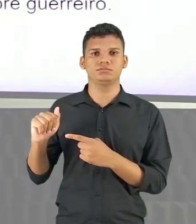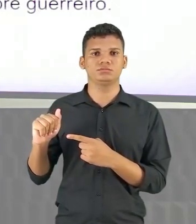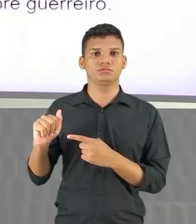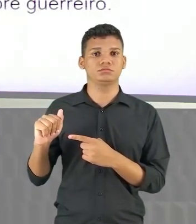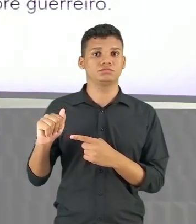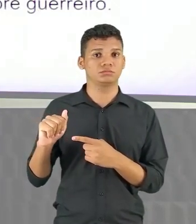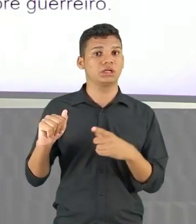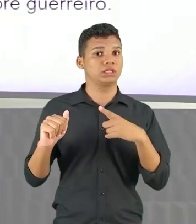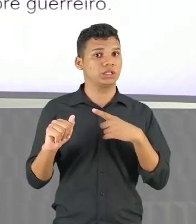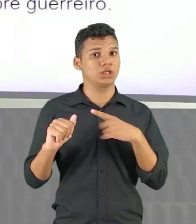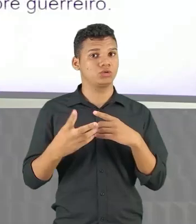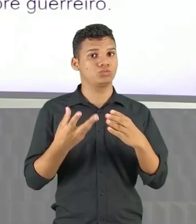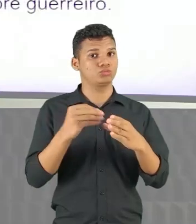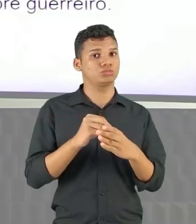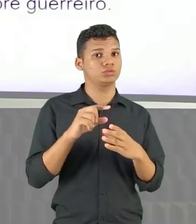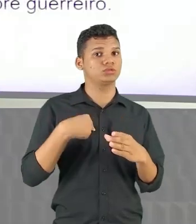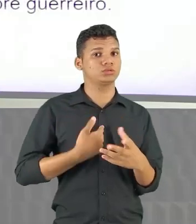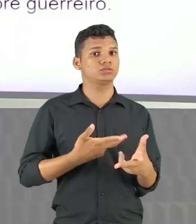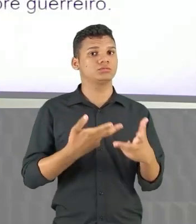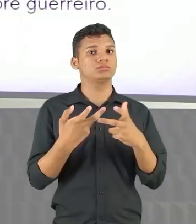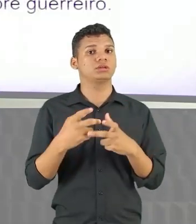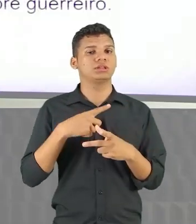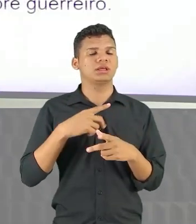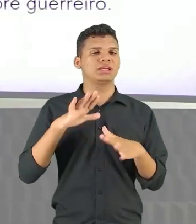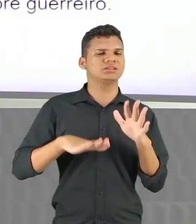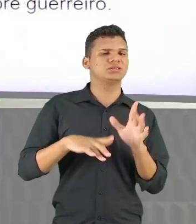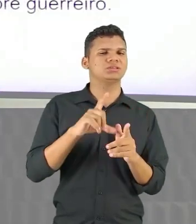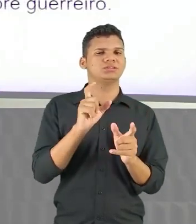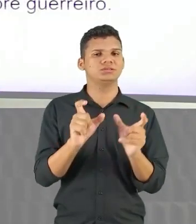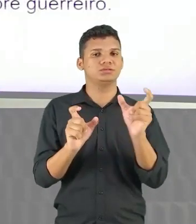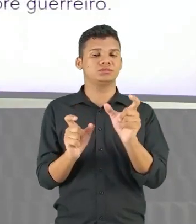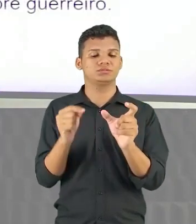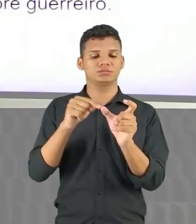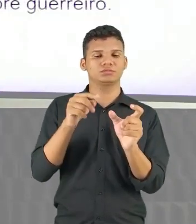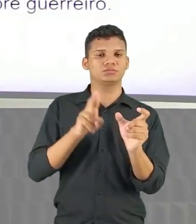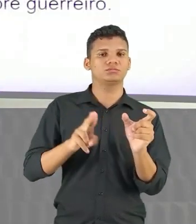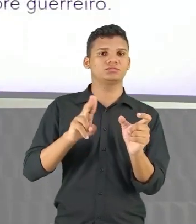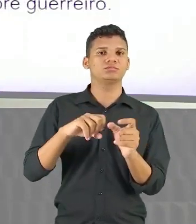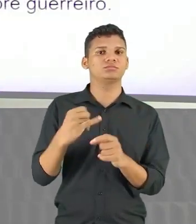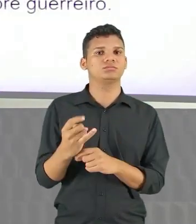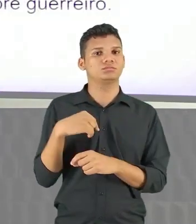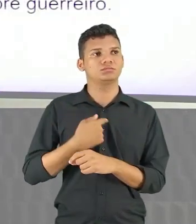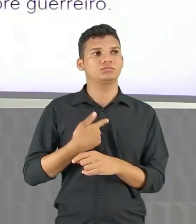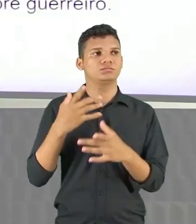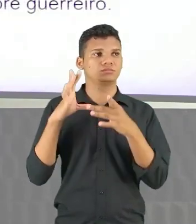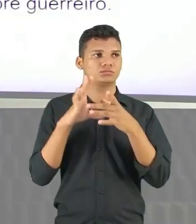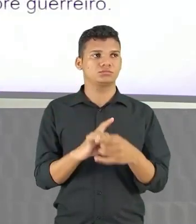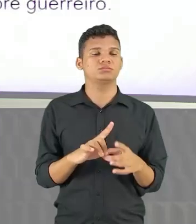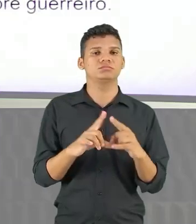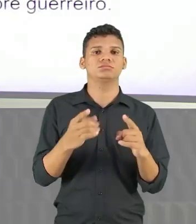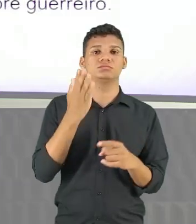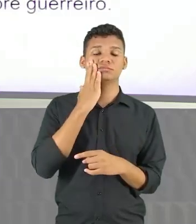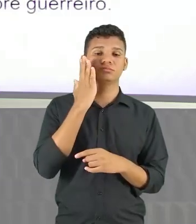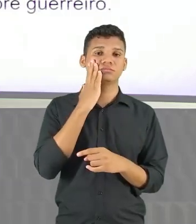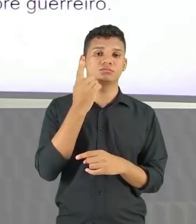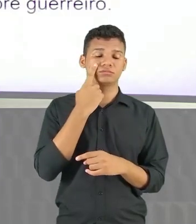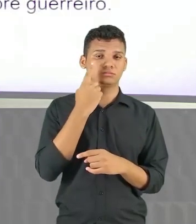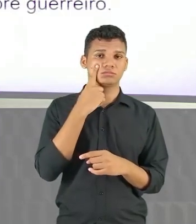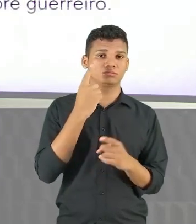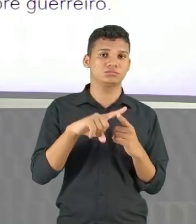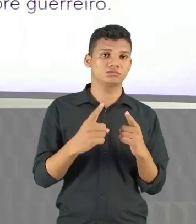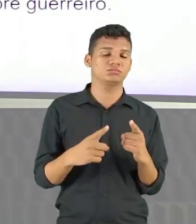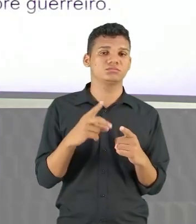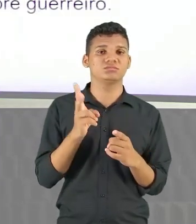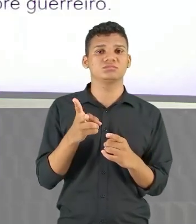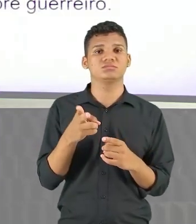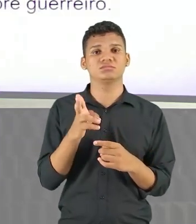A gente tem isso, a gente percebe que tem umas palavras, uns termos que, se a gente não for para o contexto, não entender a ideia, o período